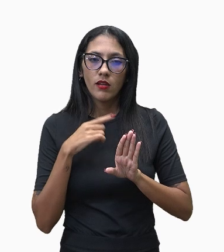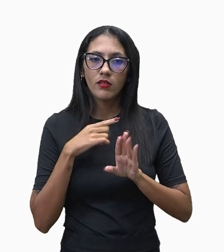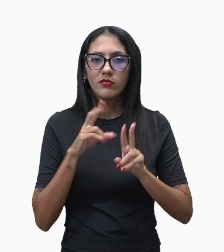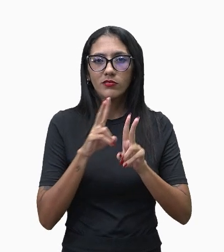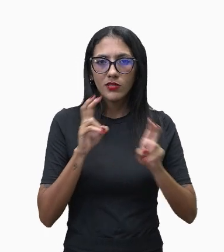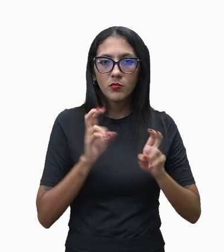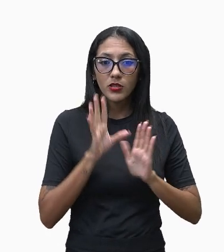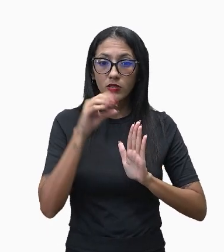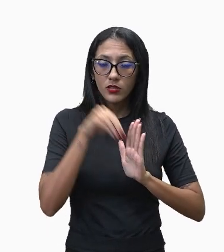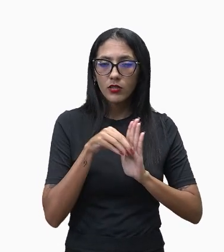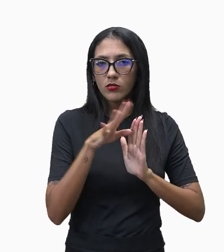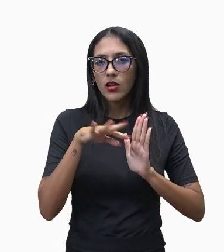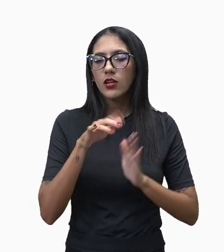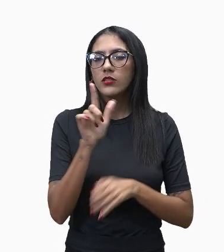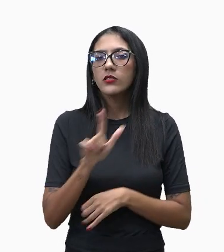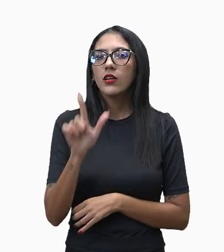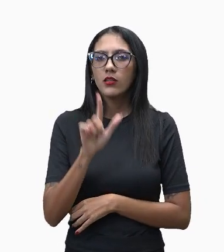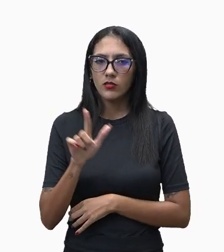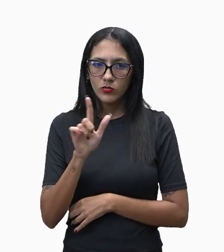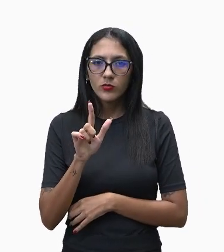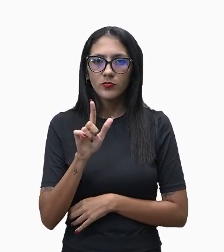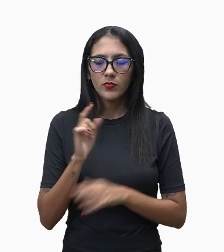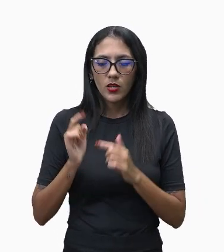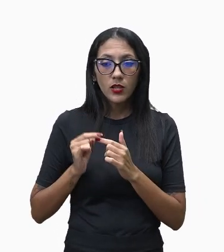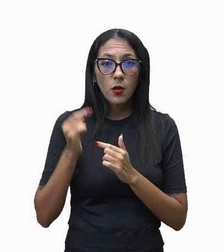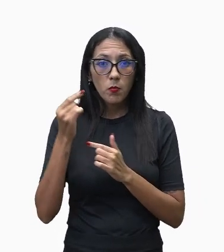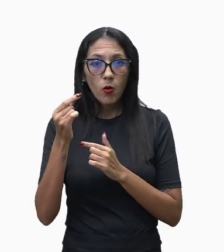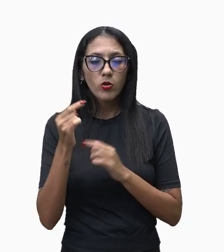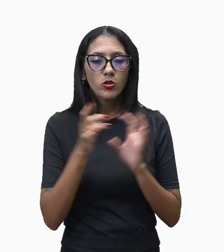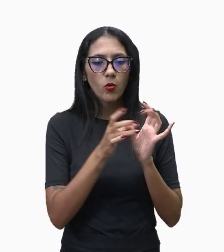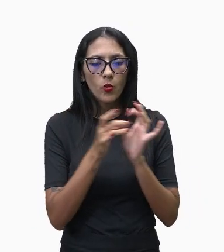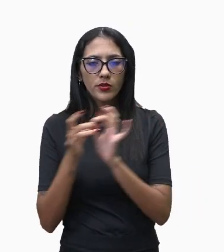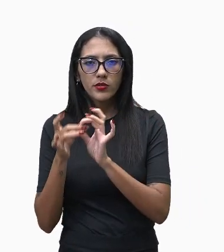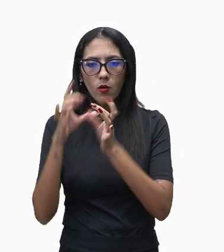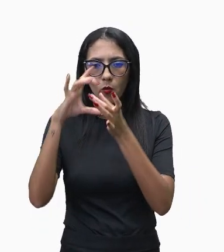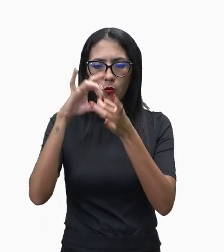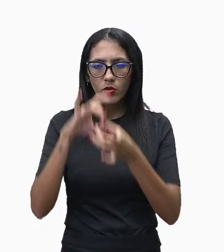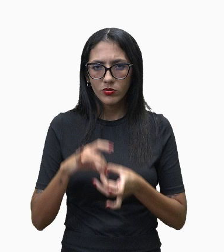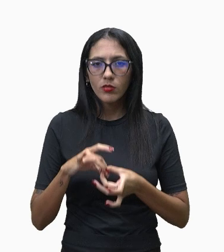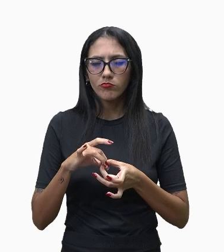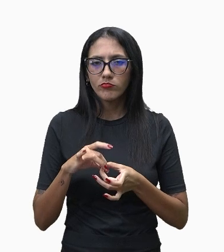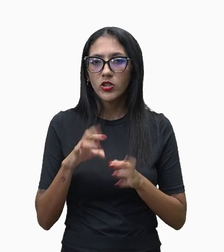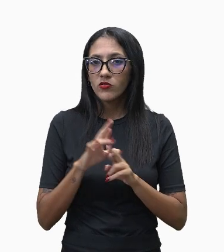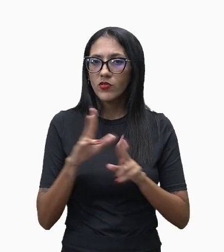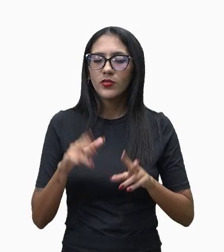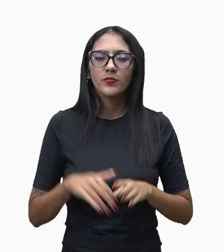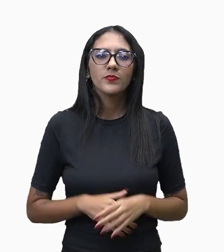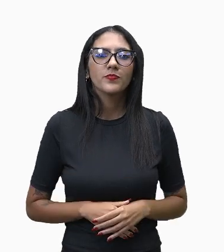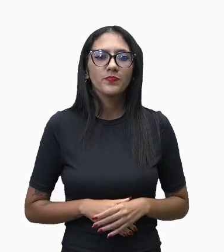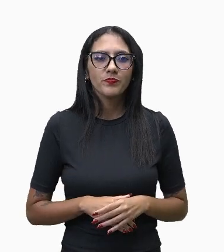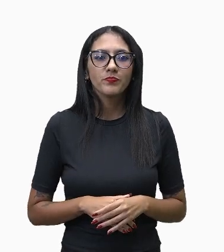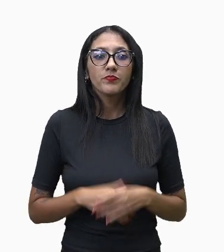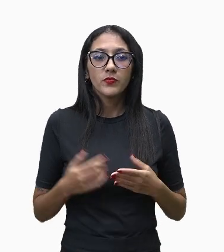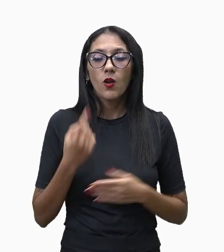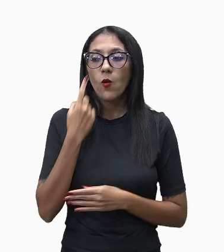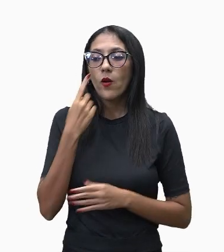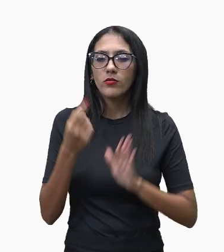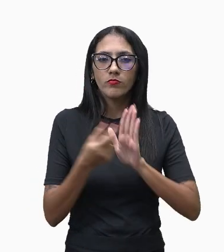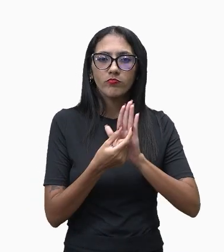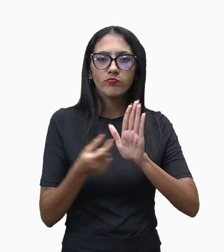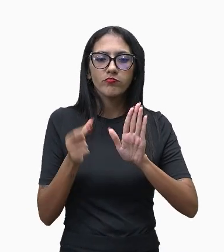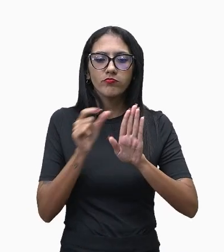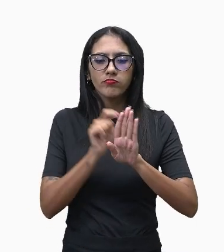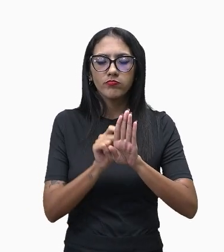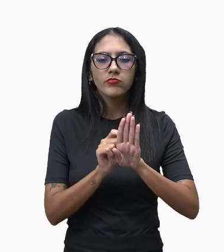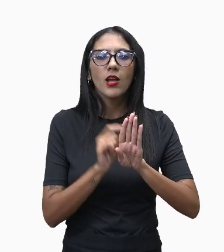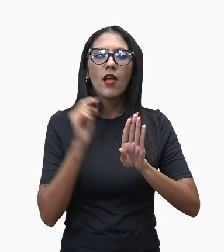linguagem literária, tá bom? Quando formos na coesão, aí a gente aborda novamente a elipse. Então, a elipse é uma figura de linguagem